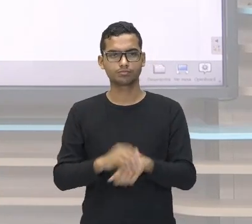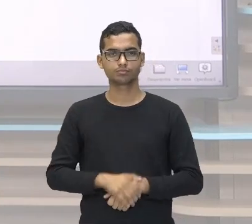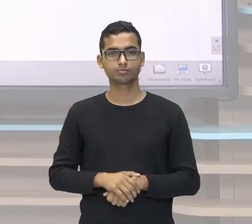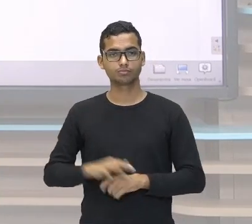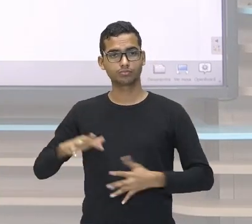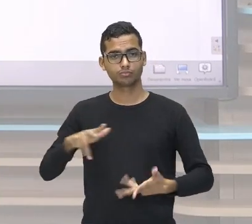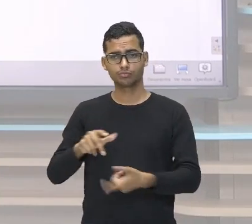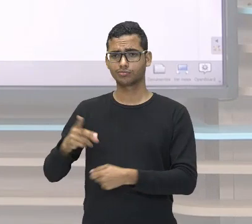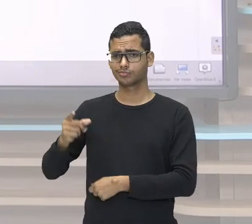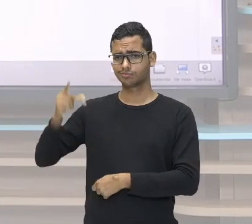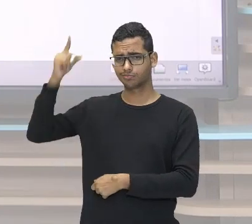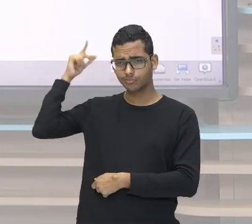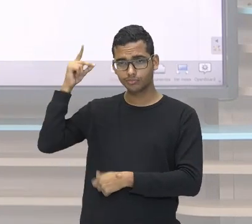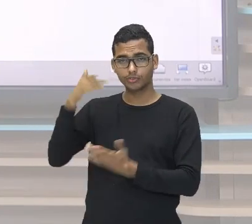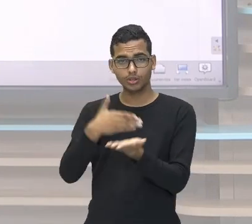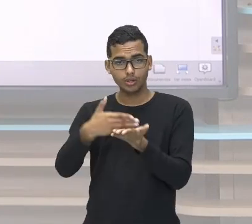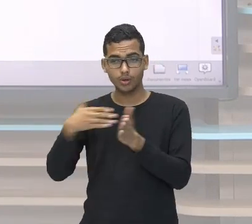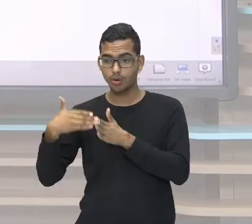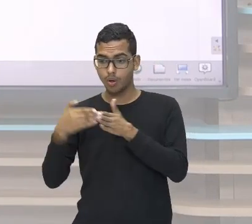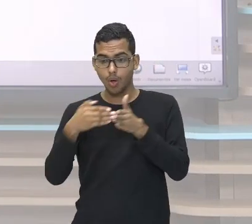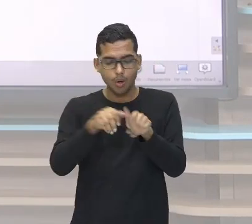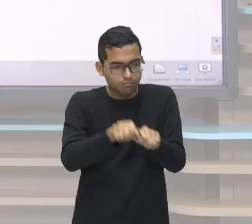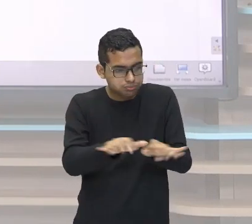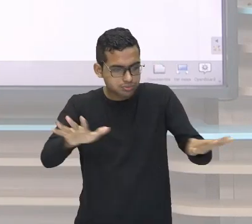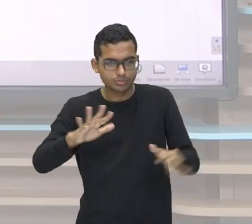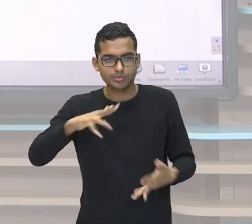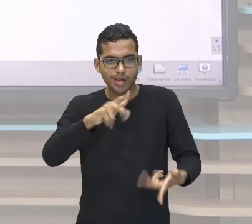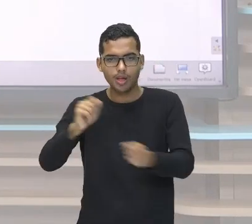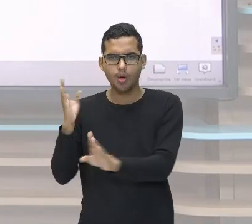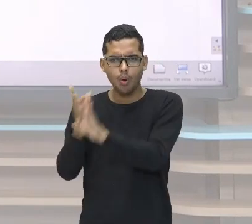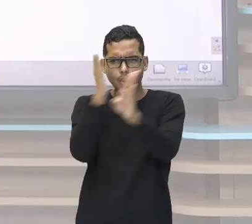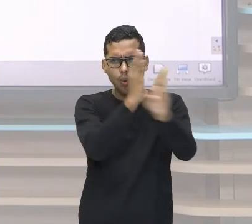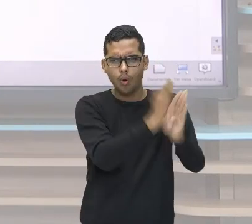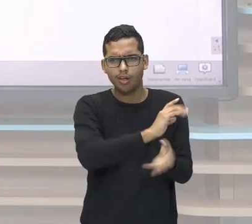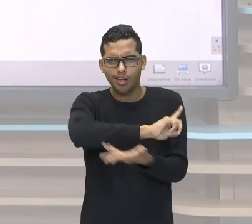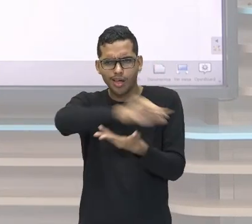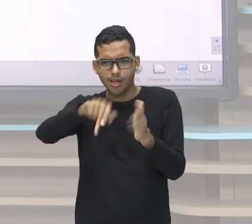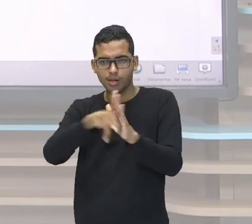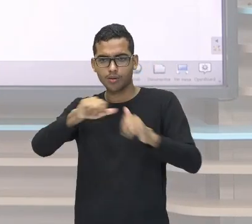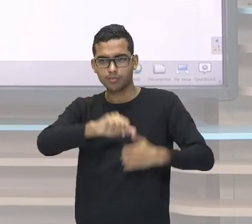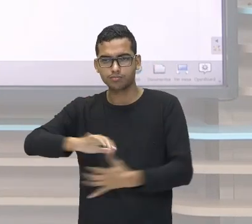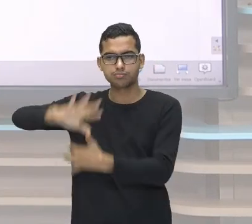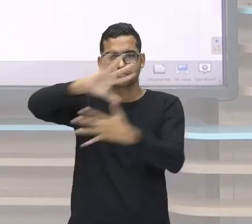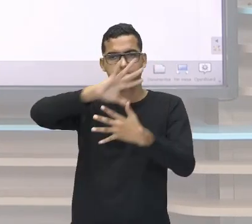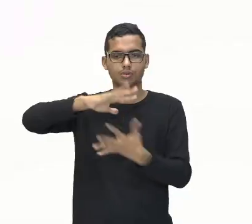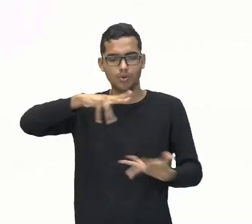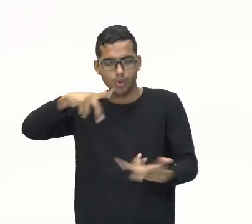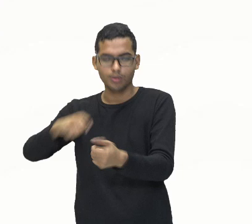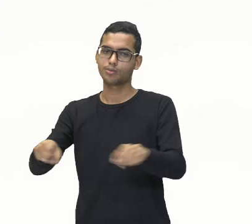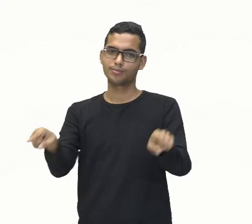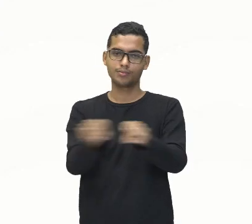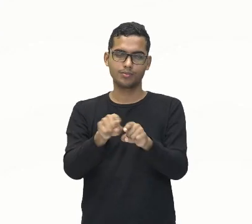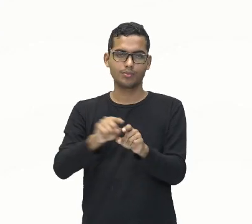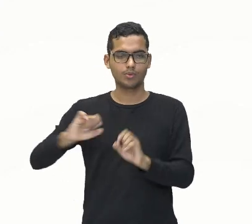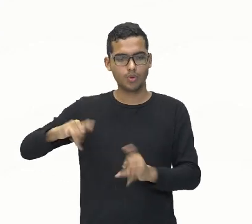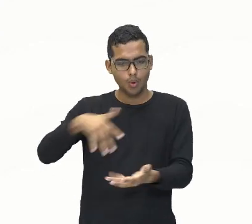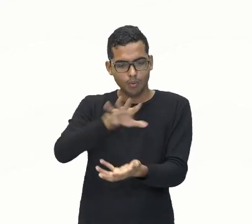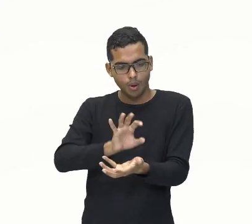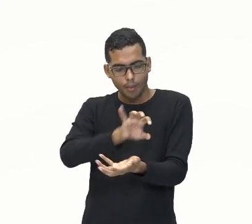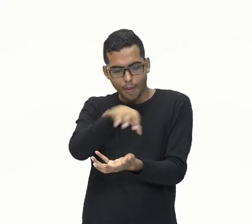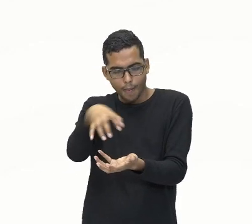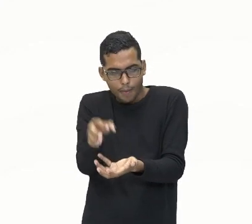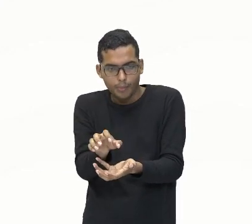né, de onde partiram as grandes navegações que descobriram aí o resto do mundo. Vamos dar uma olhada num